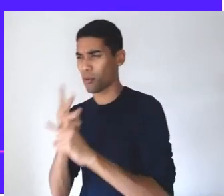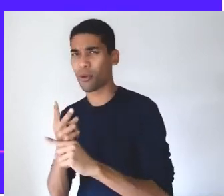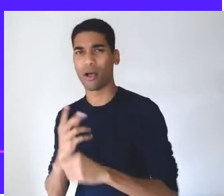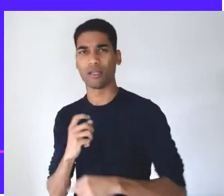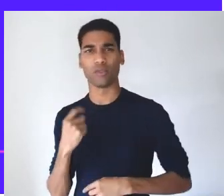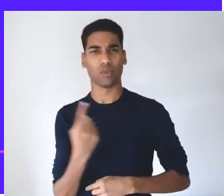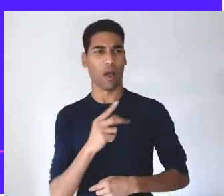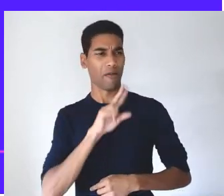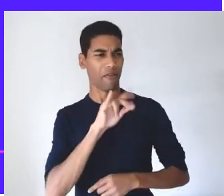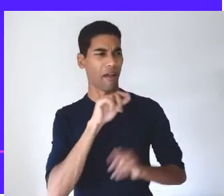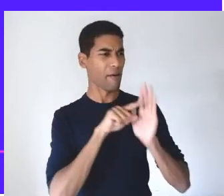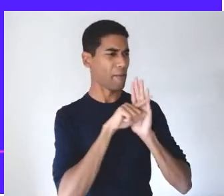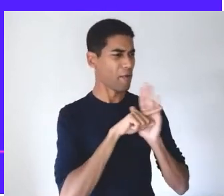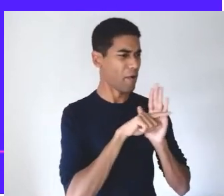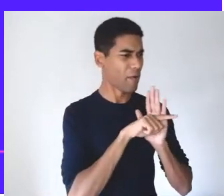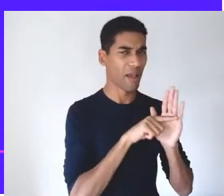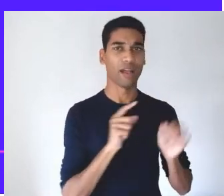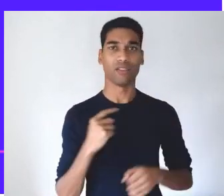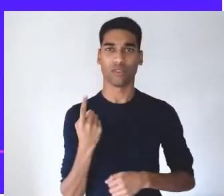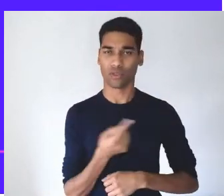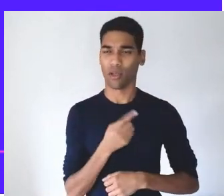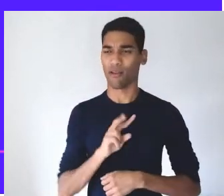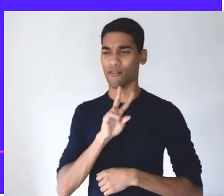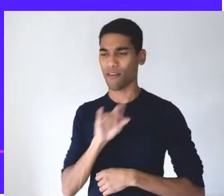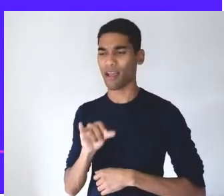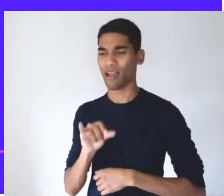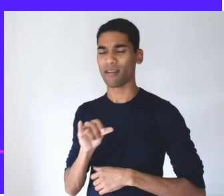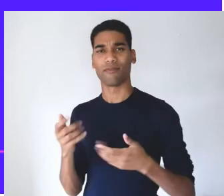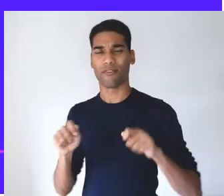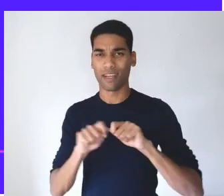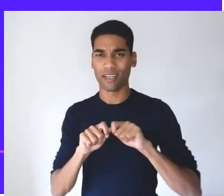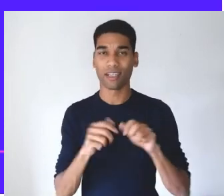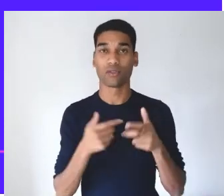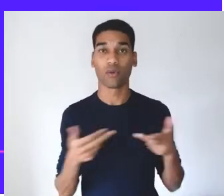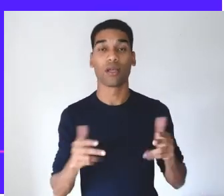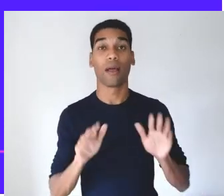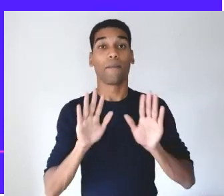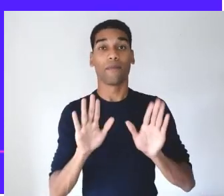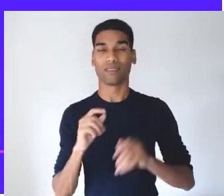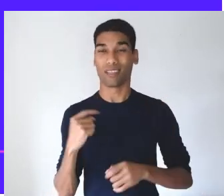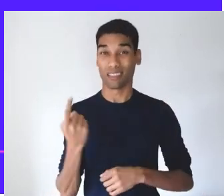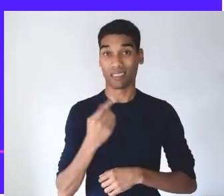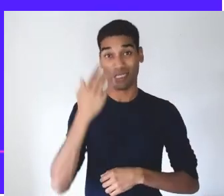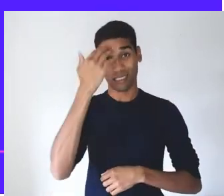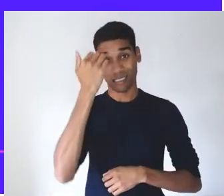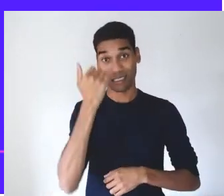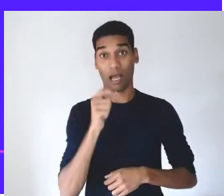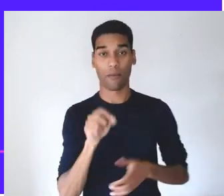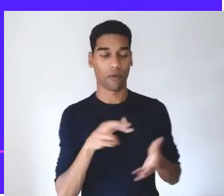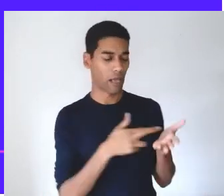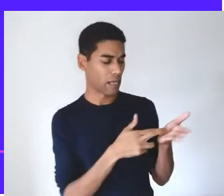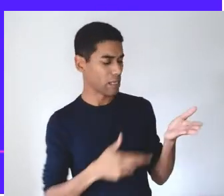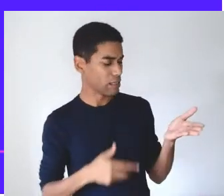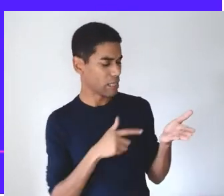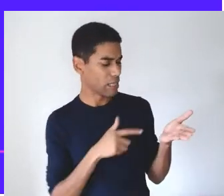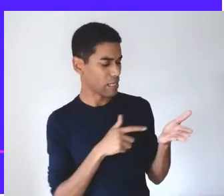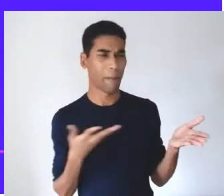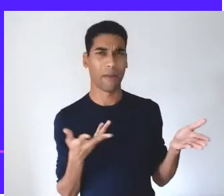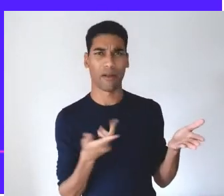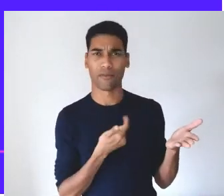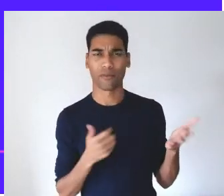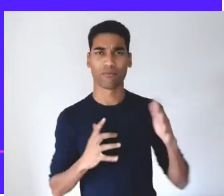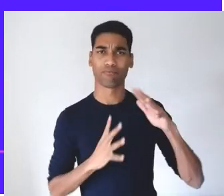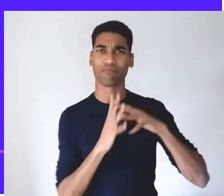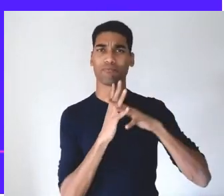nós vamos... porque a gente conhece que esse relatório aqui é incrível, é fundamental. Imagina, na Gênero e Número a gente trabalha muito